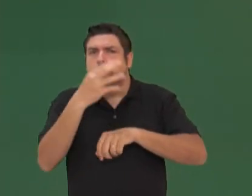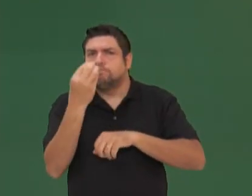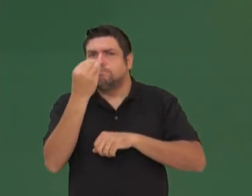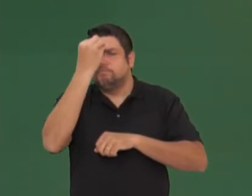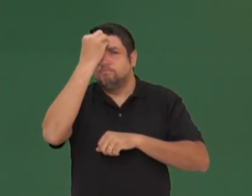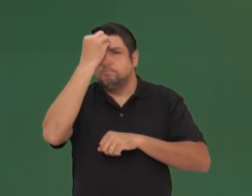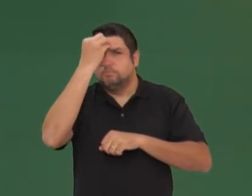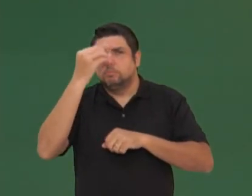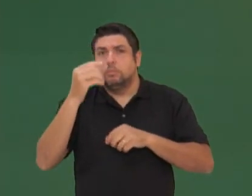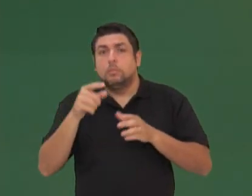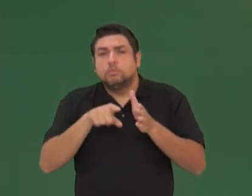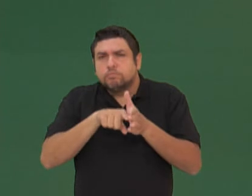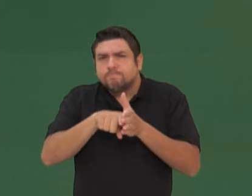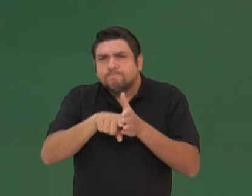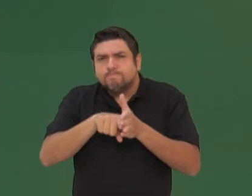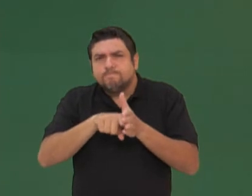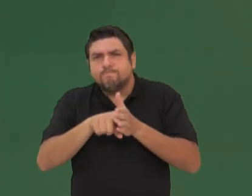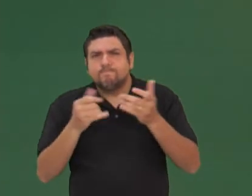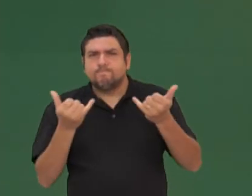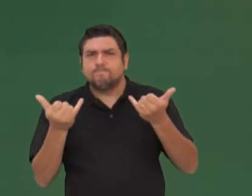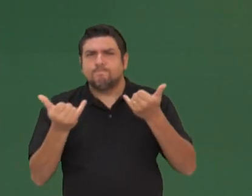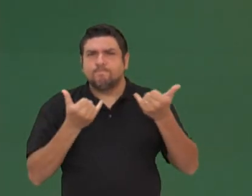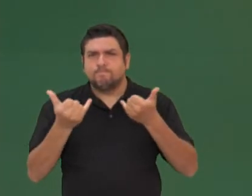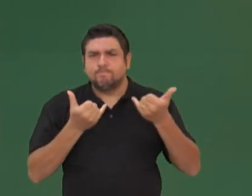as informações complementares,